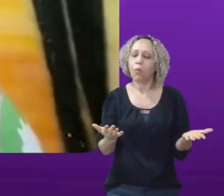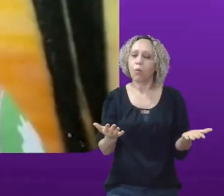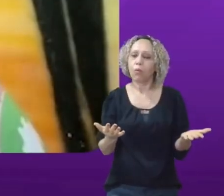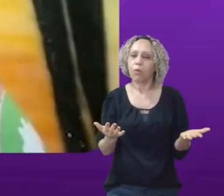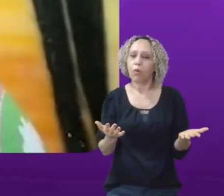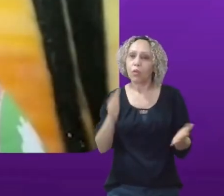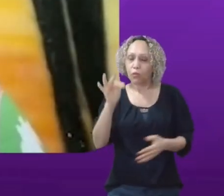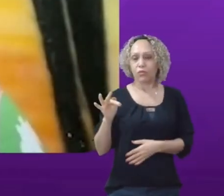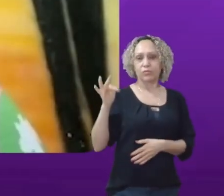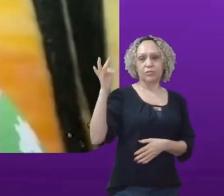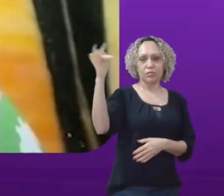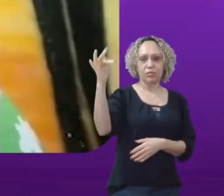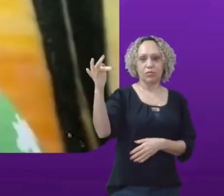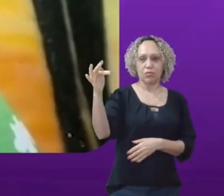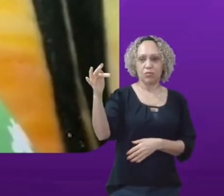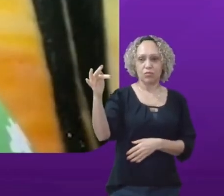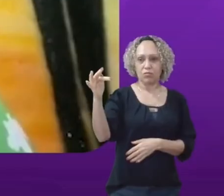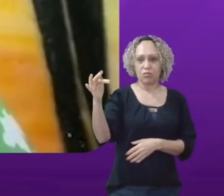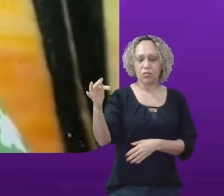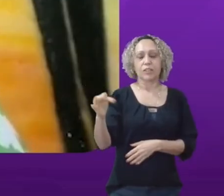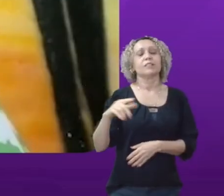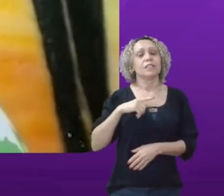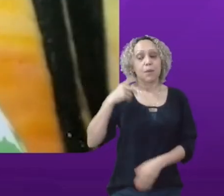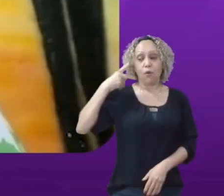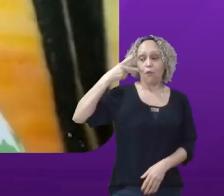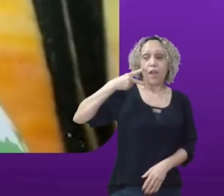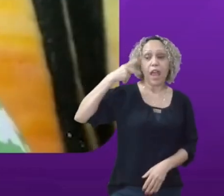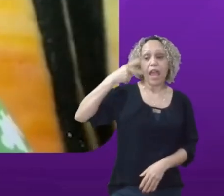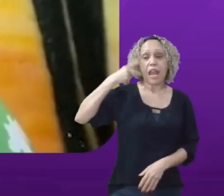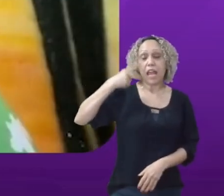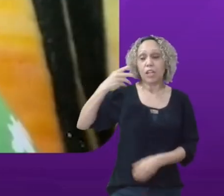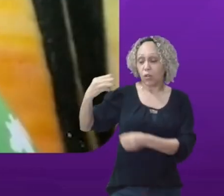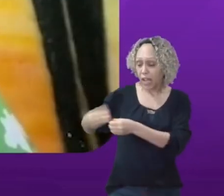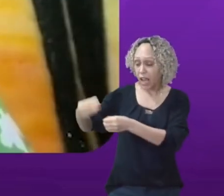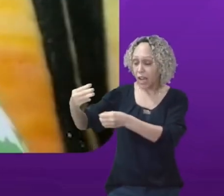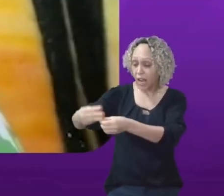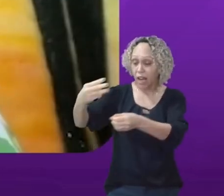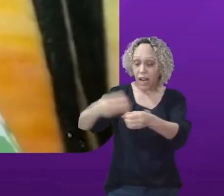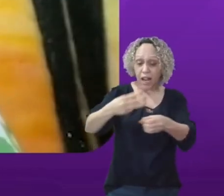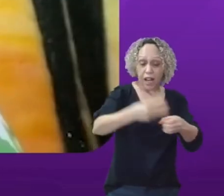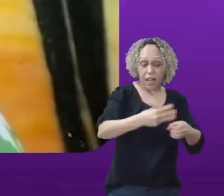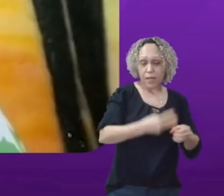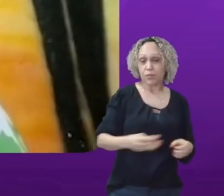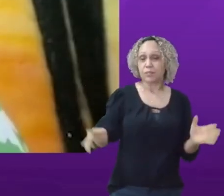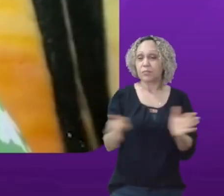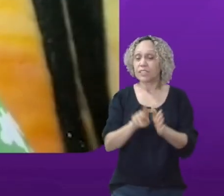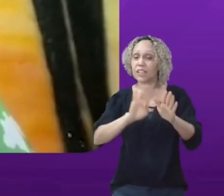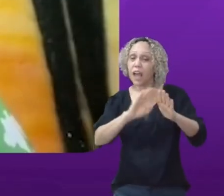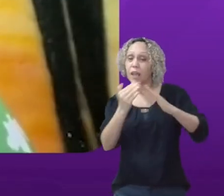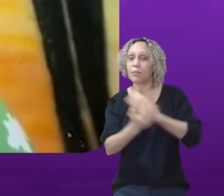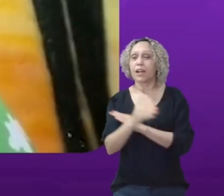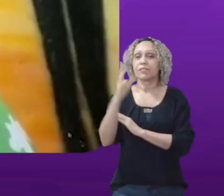no futuro, termos vereadoras em cada município, em cada bairro de Fortaleza. Esse